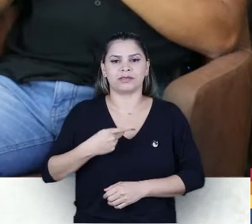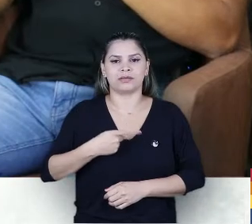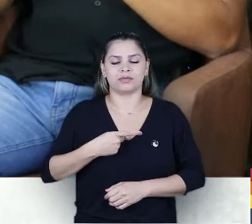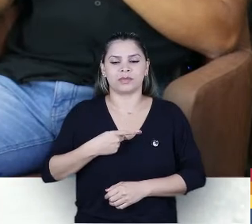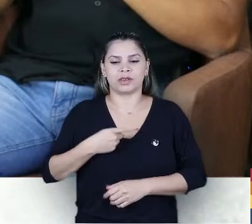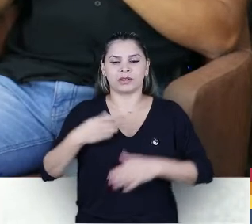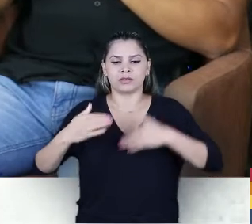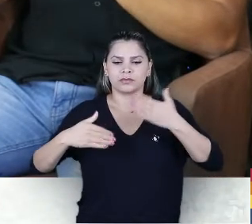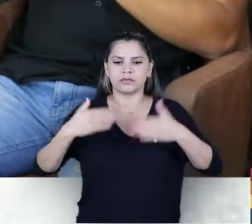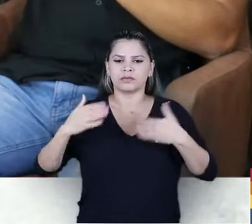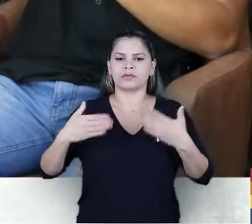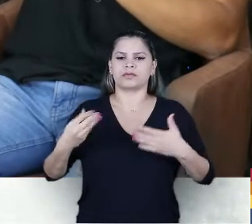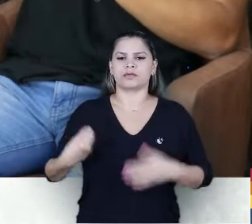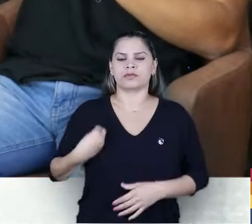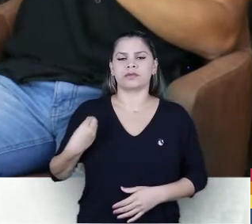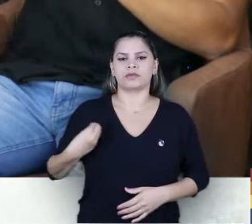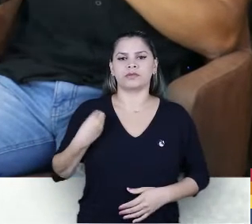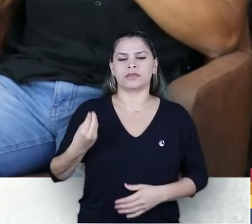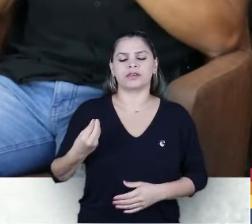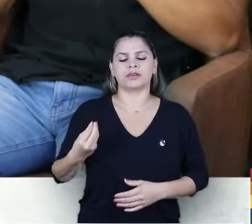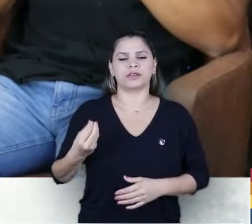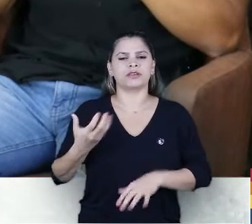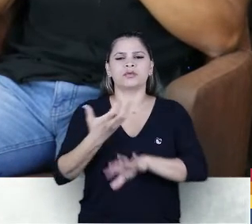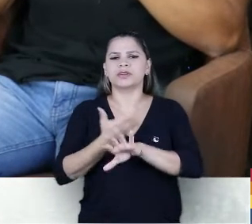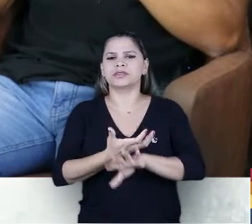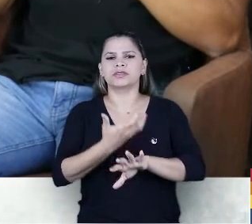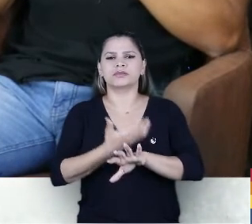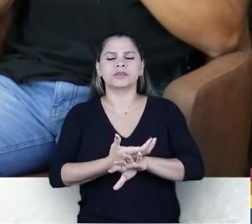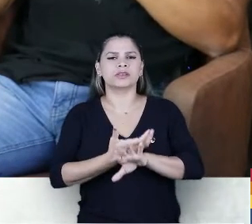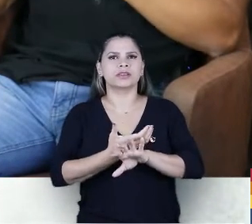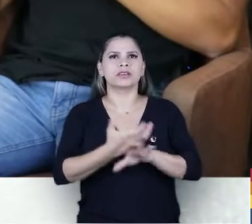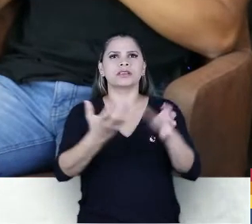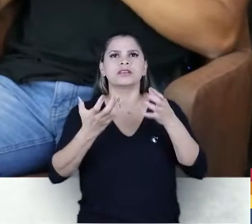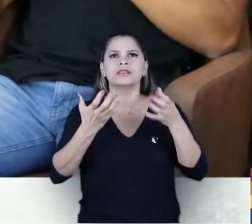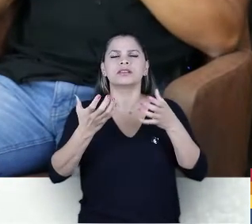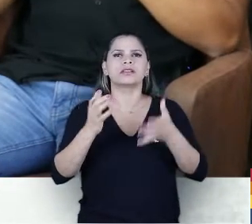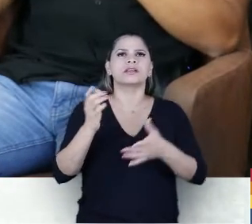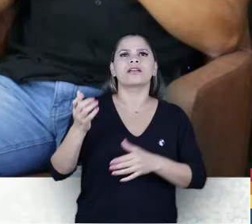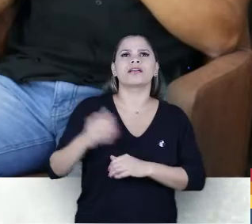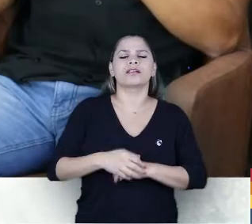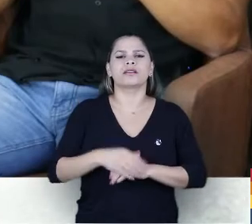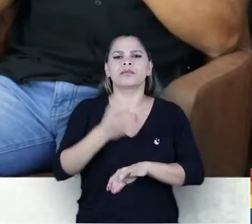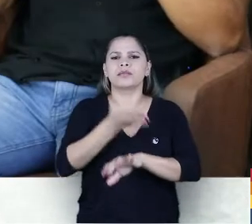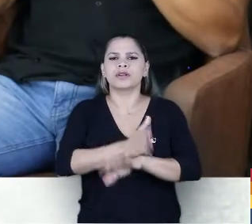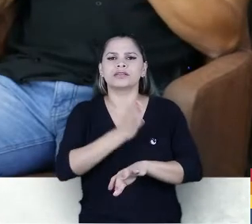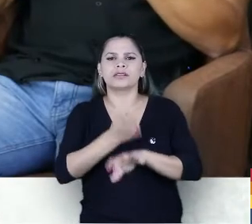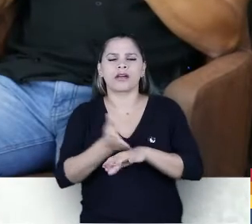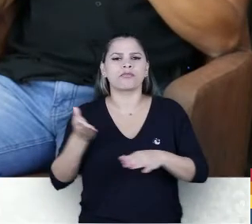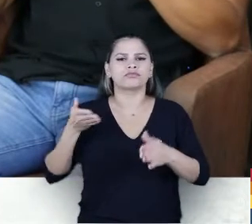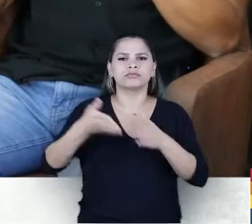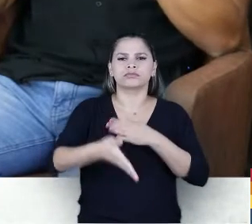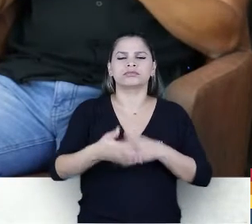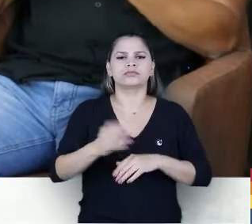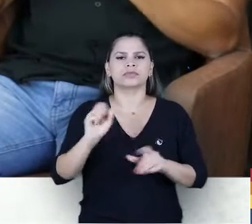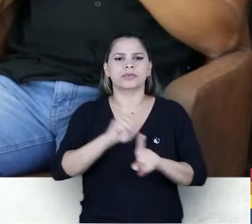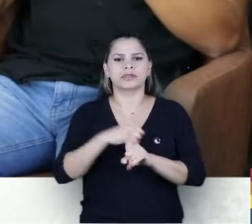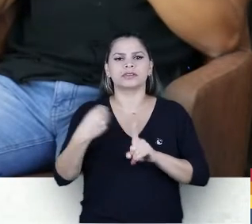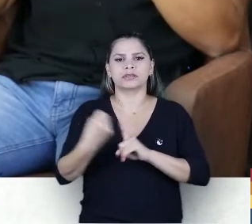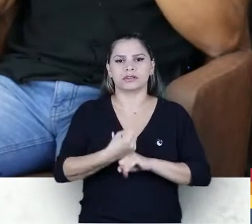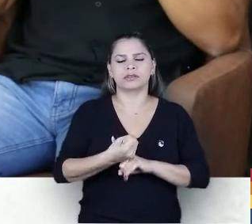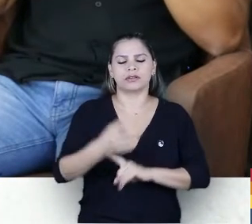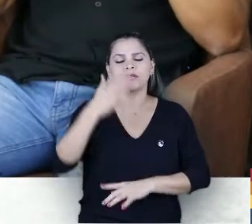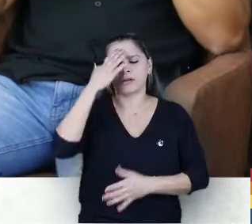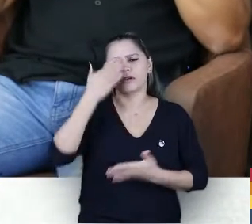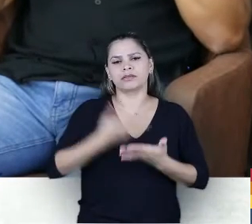esse aluno consiga se enxergar a longo prazo em uma profissão, numa área assim, que ele também possa vivenciar,